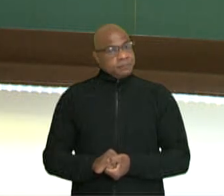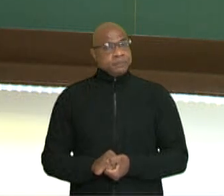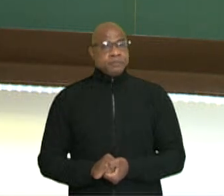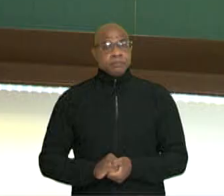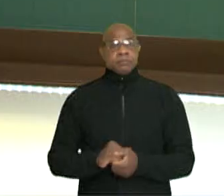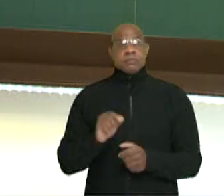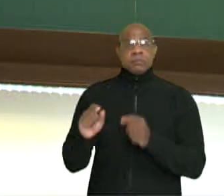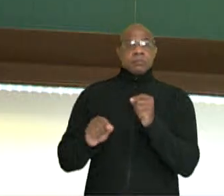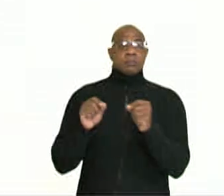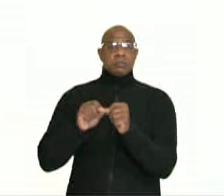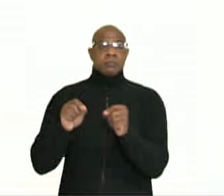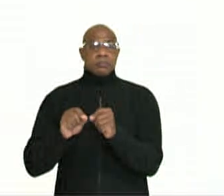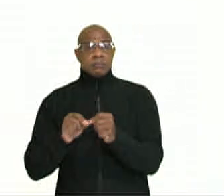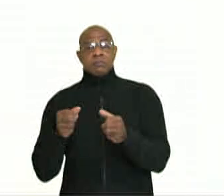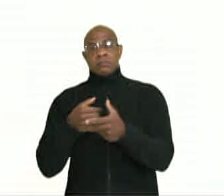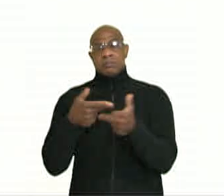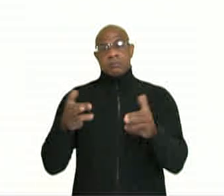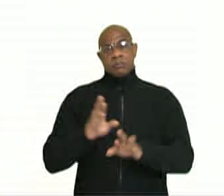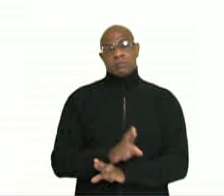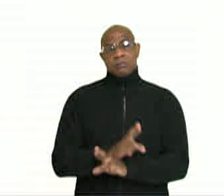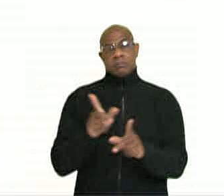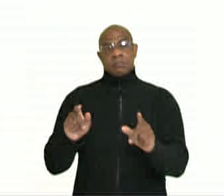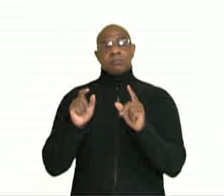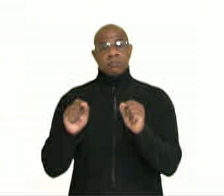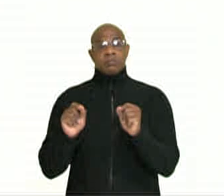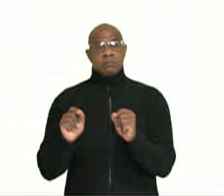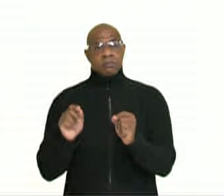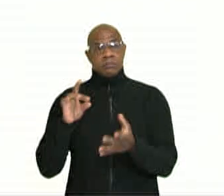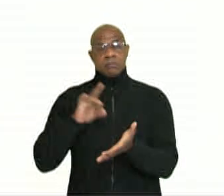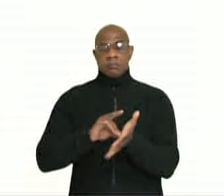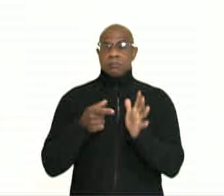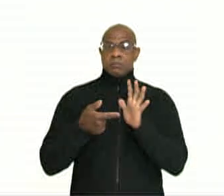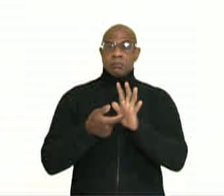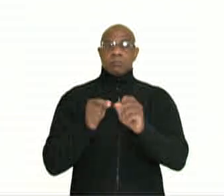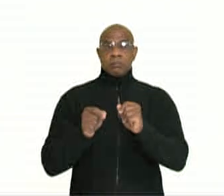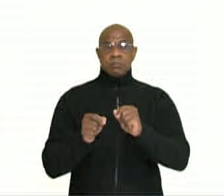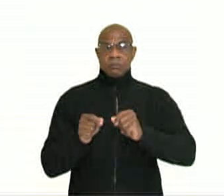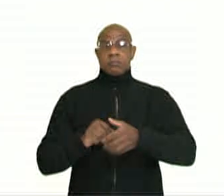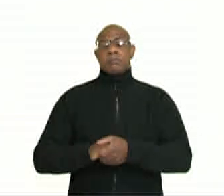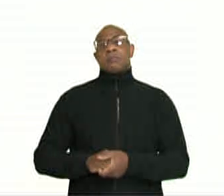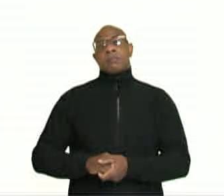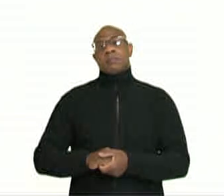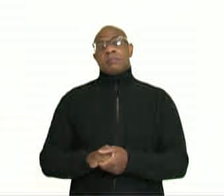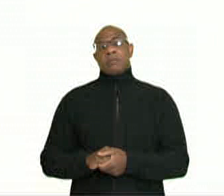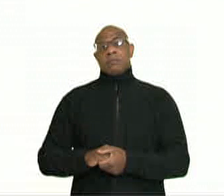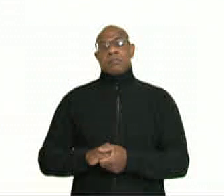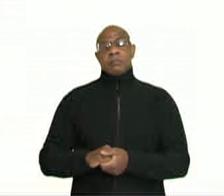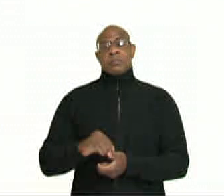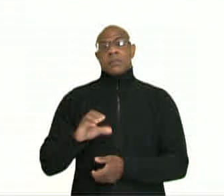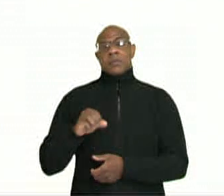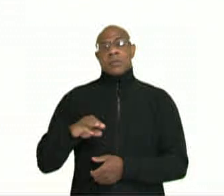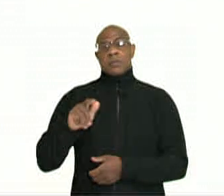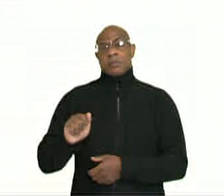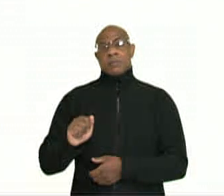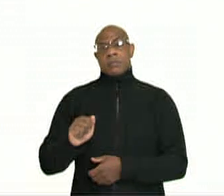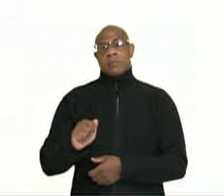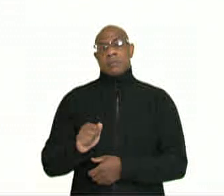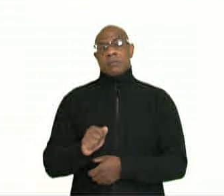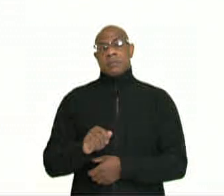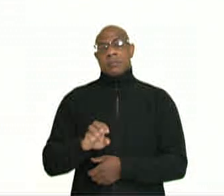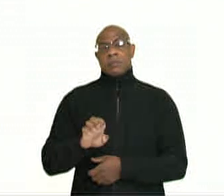pertencentes aos gases nobres diferentes dos demais é o fato de apresentarem a camada de valência ou o último nível de